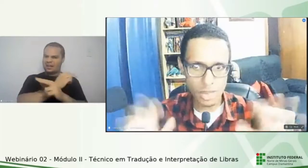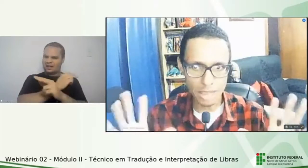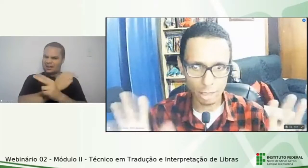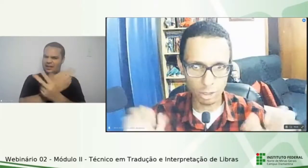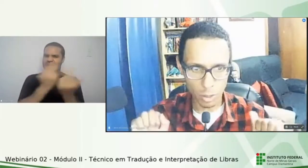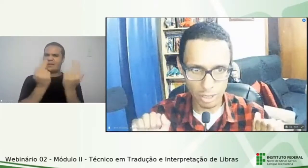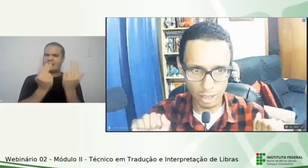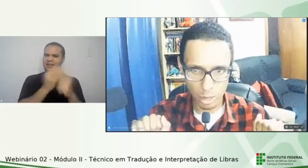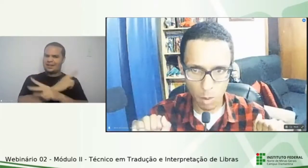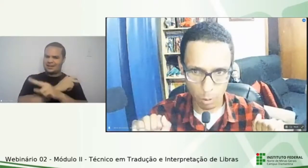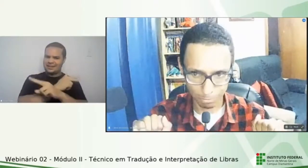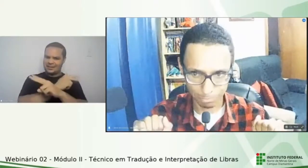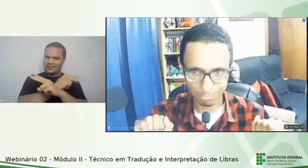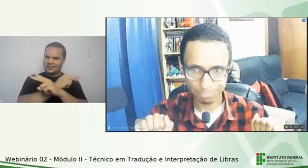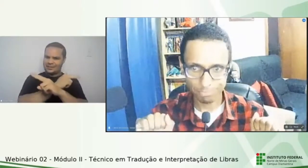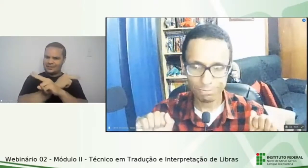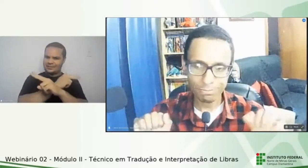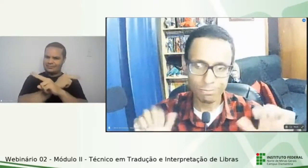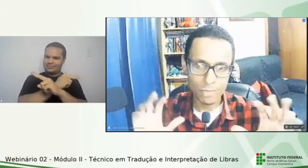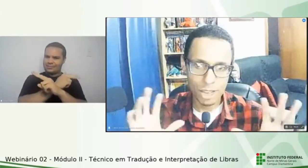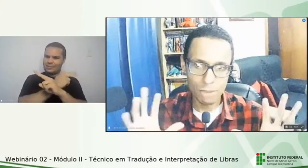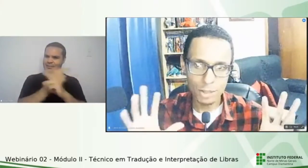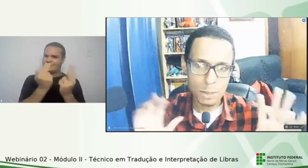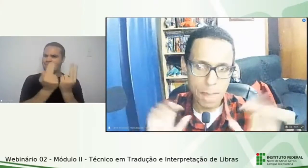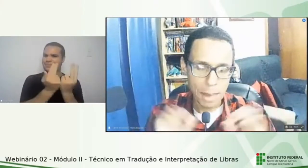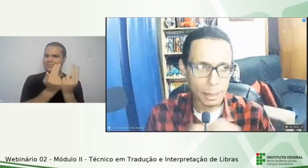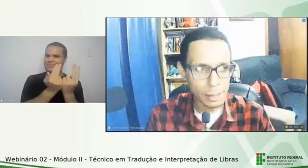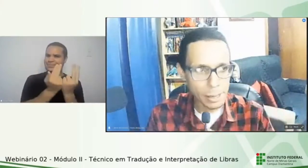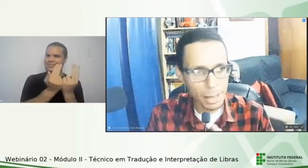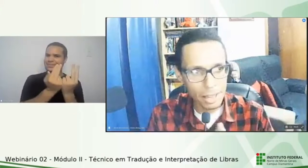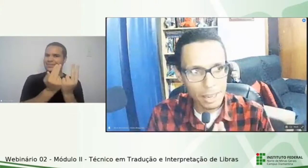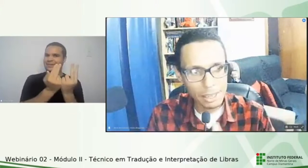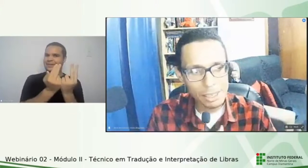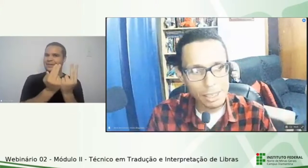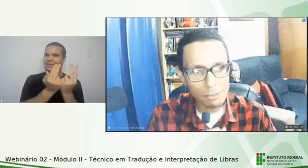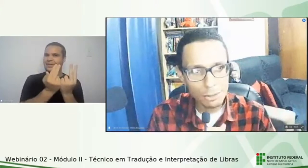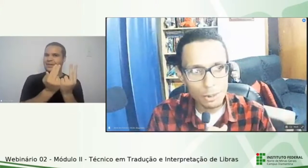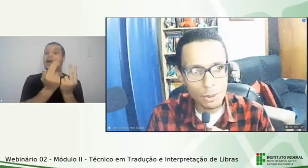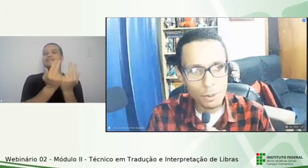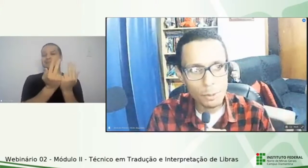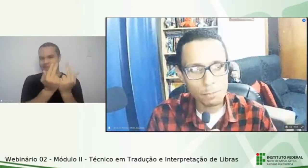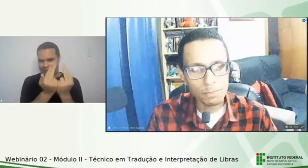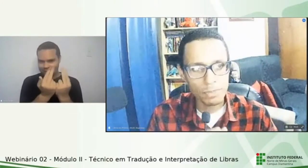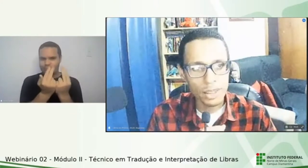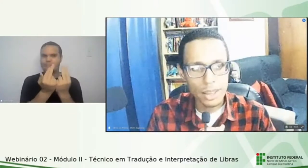O que é tradução intralingual? Você pega ali aquele livro...